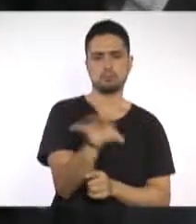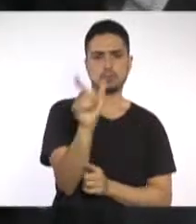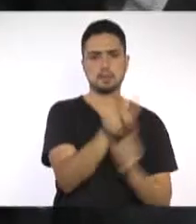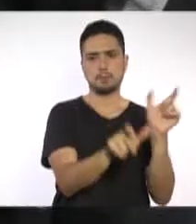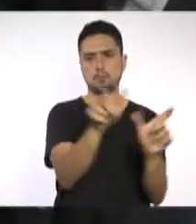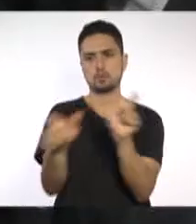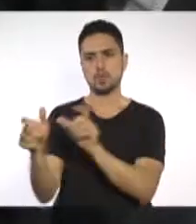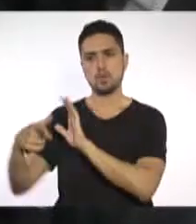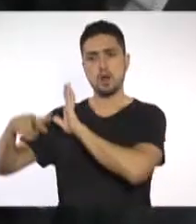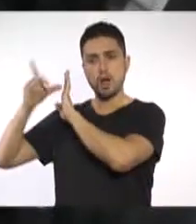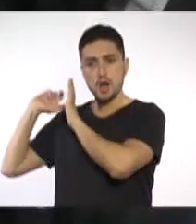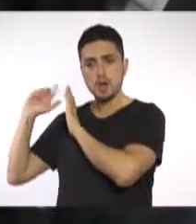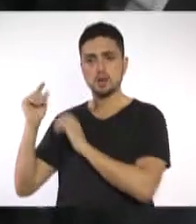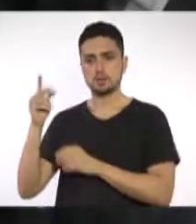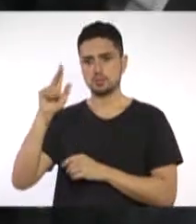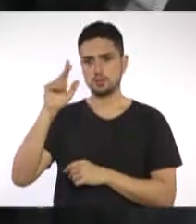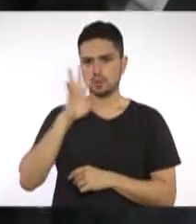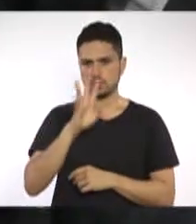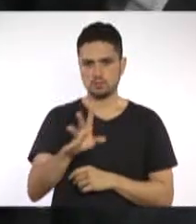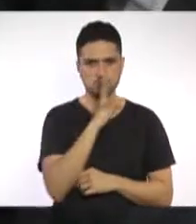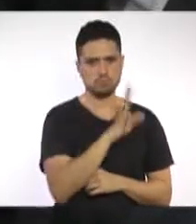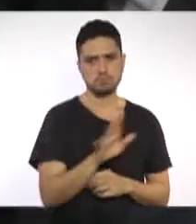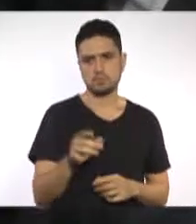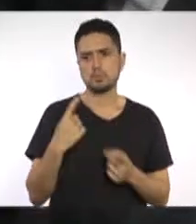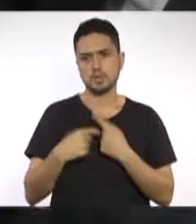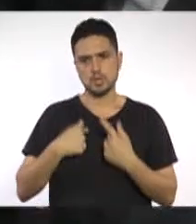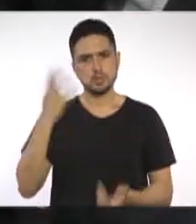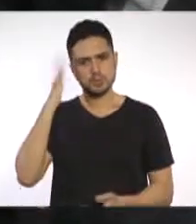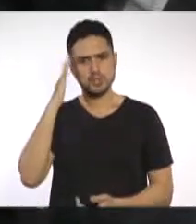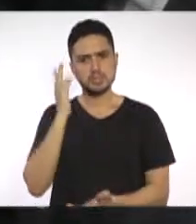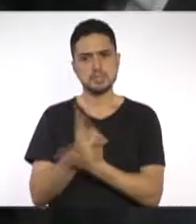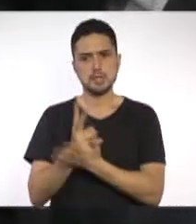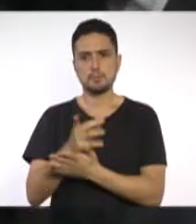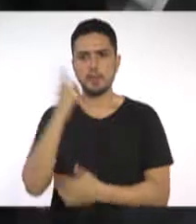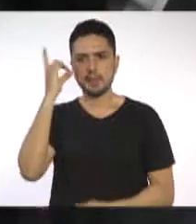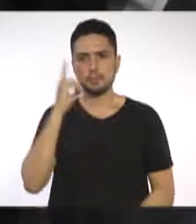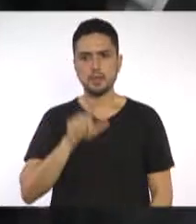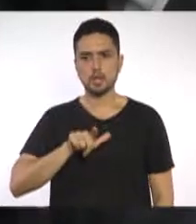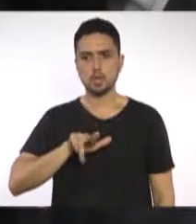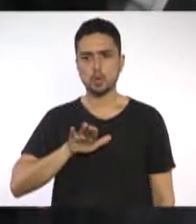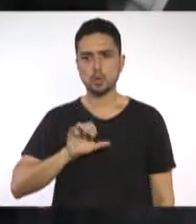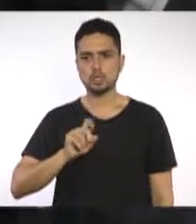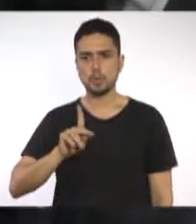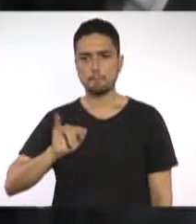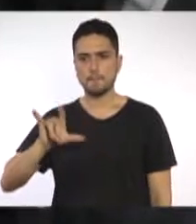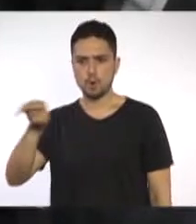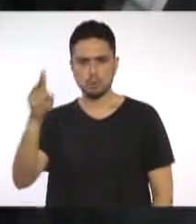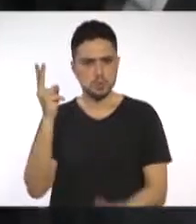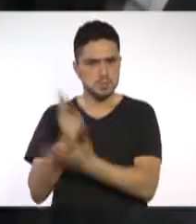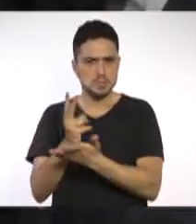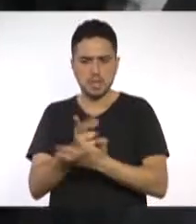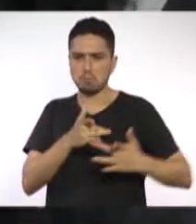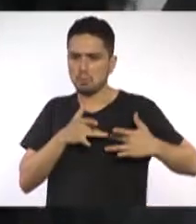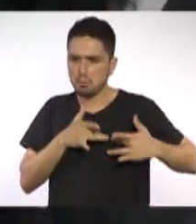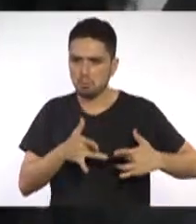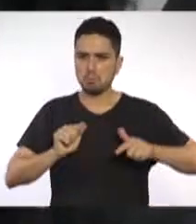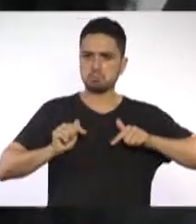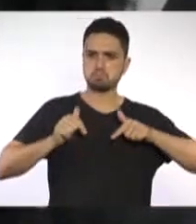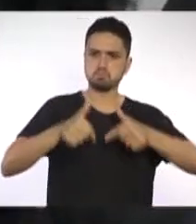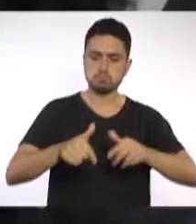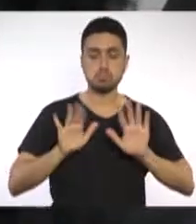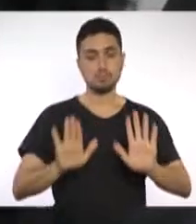estiveram, porque sei que o deputado Luiz Paulo, por exemplo, sempre foi um deputado zeloso e atuante. No entanto, esse pode ser mais